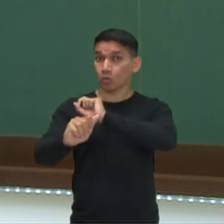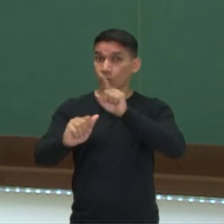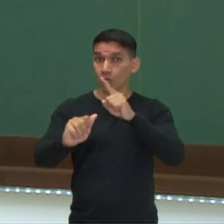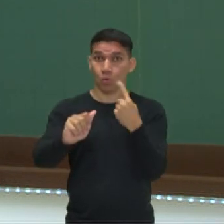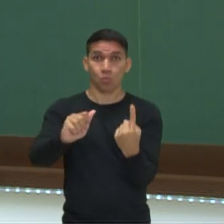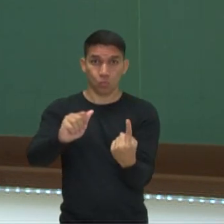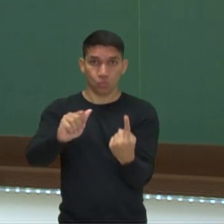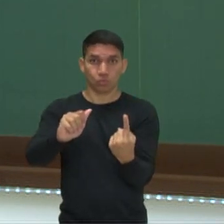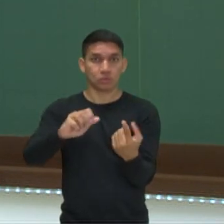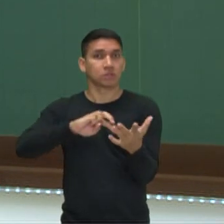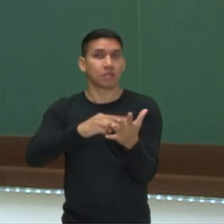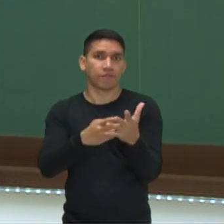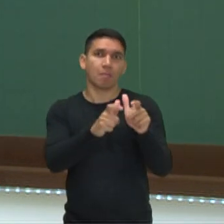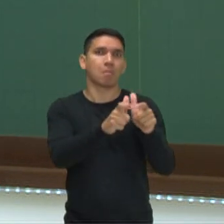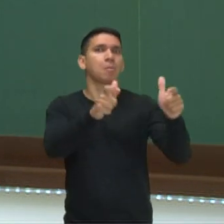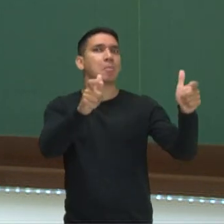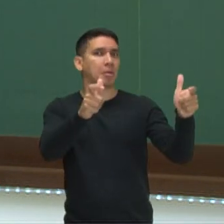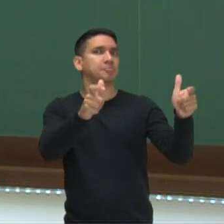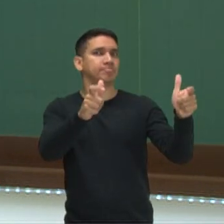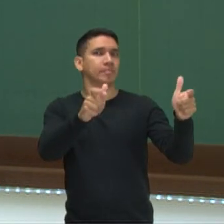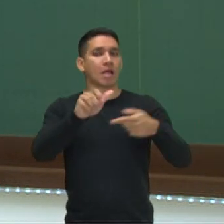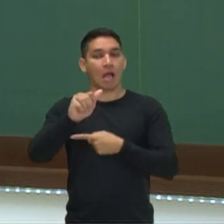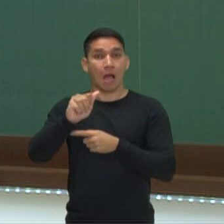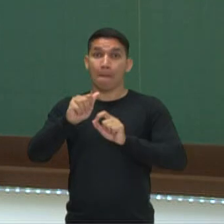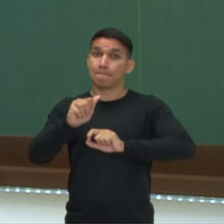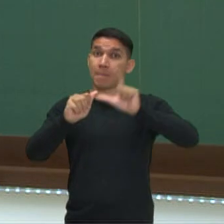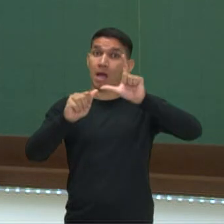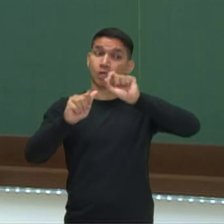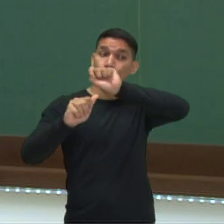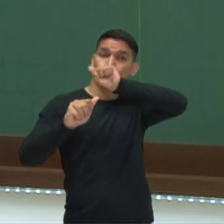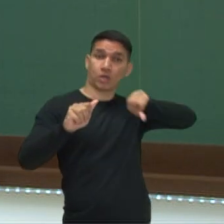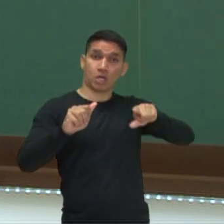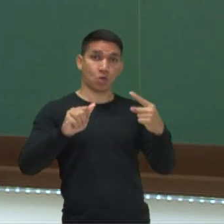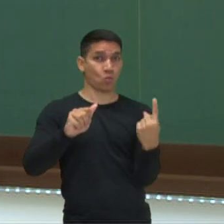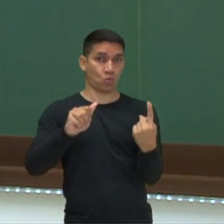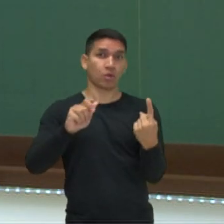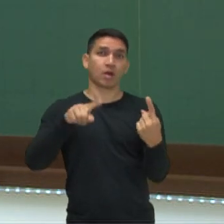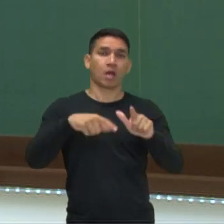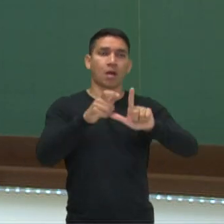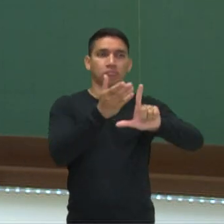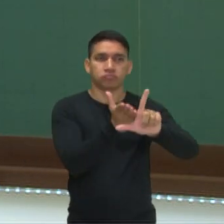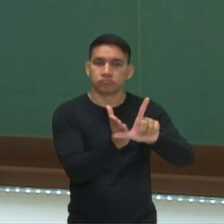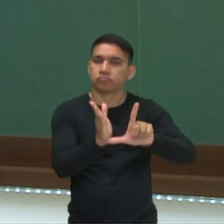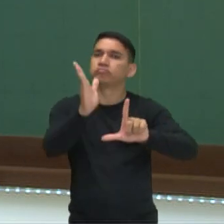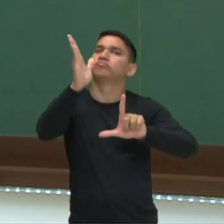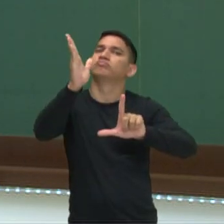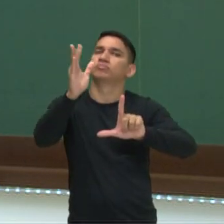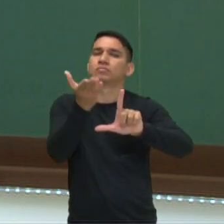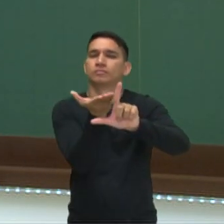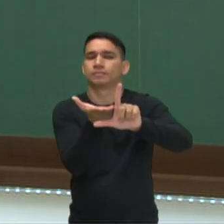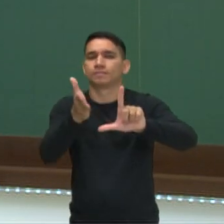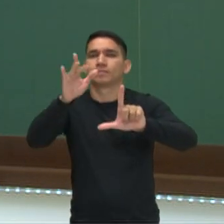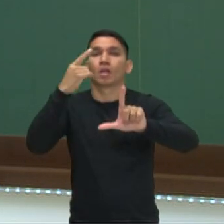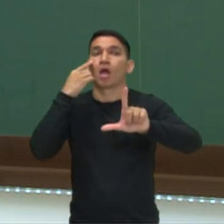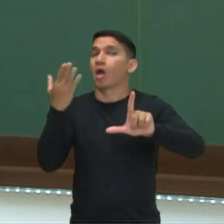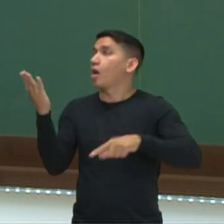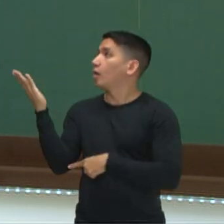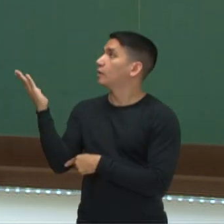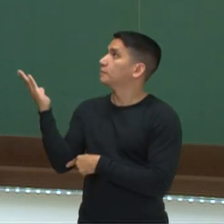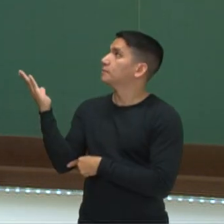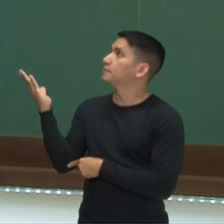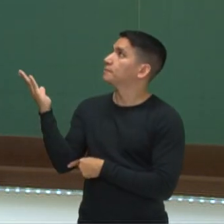1, ela é crescente. A maior do que 1, a função é crescente. Então, o gráfico tem